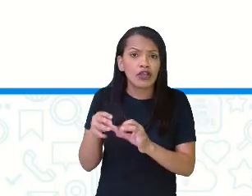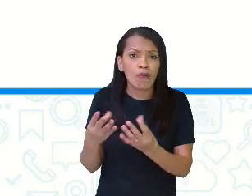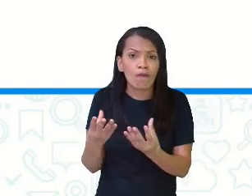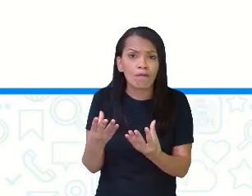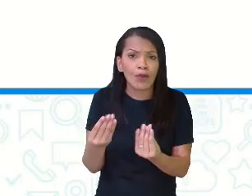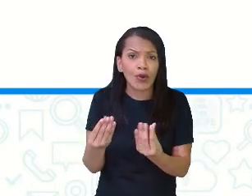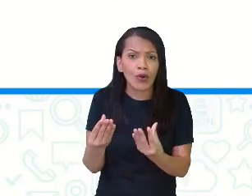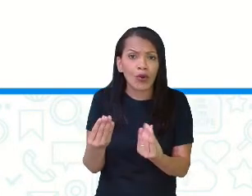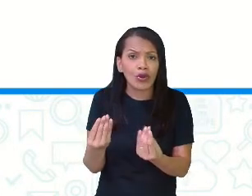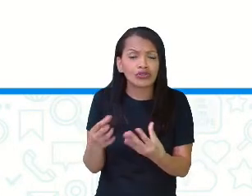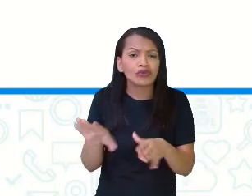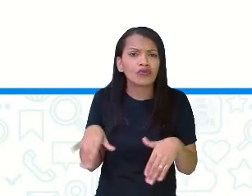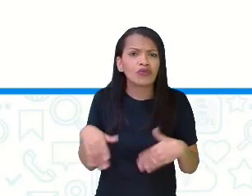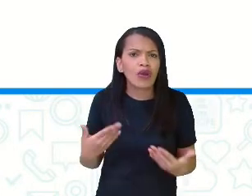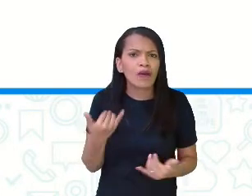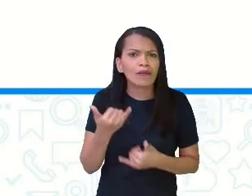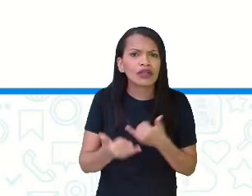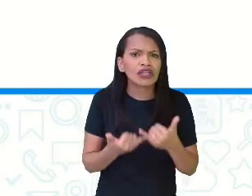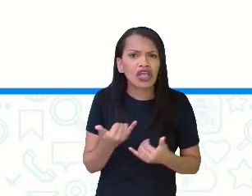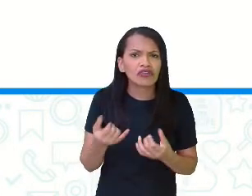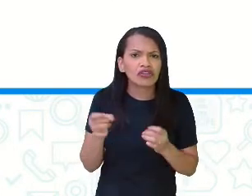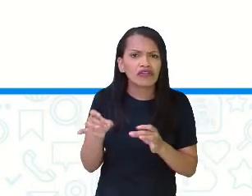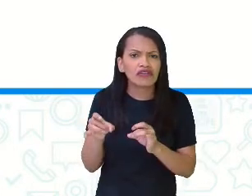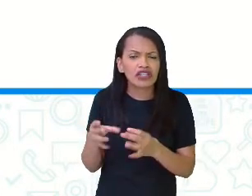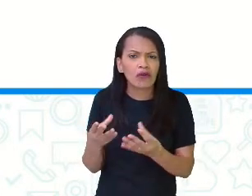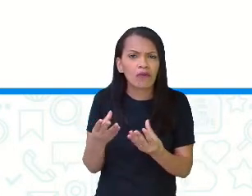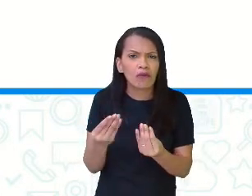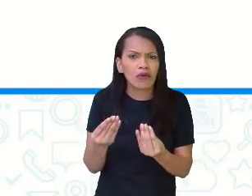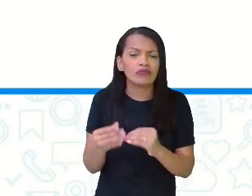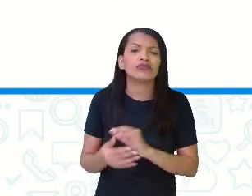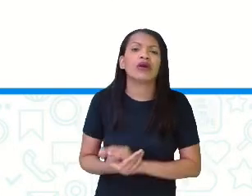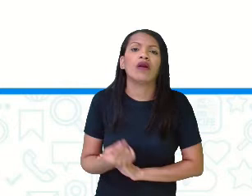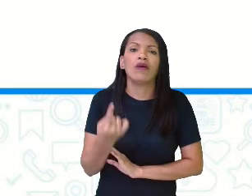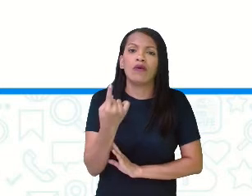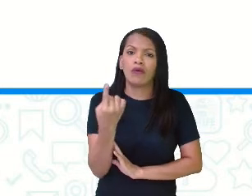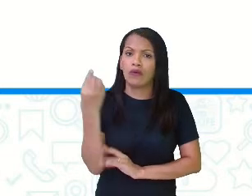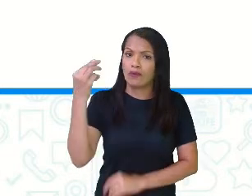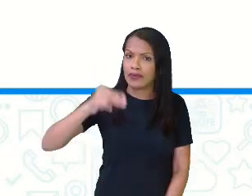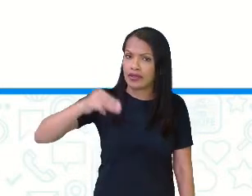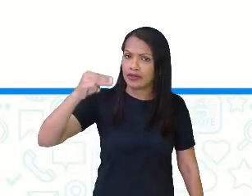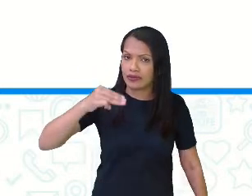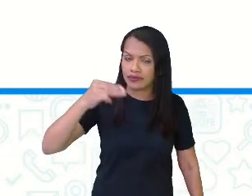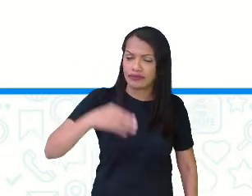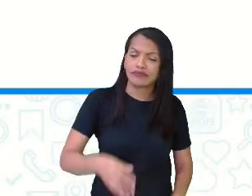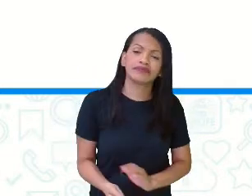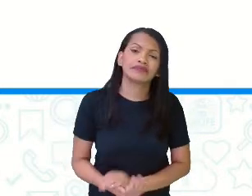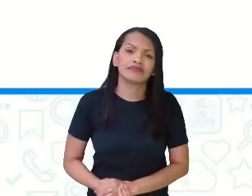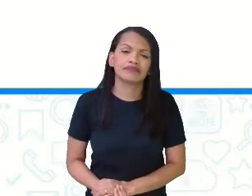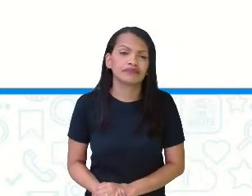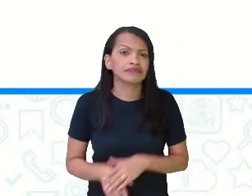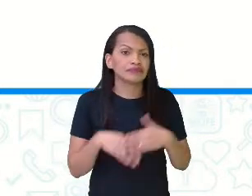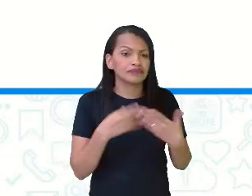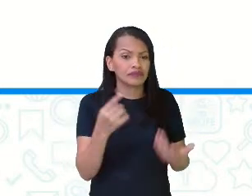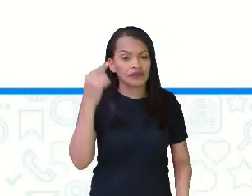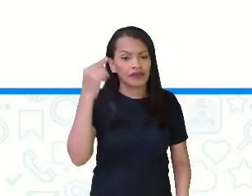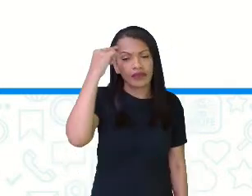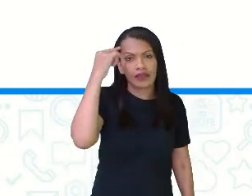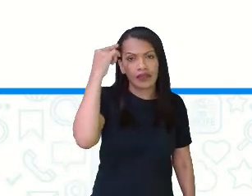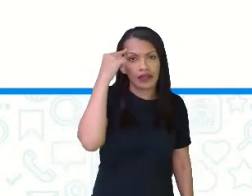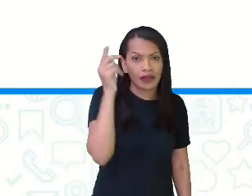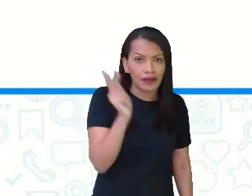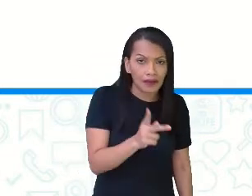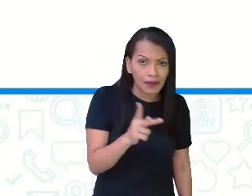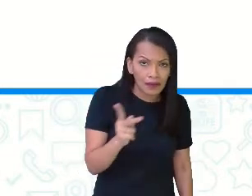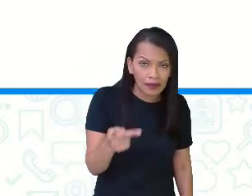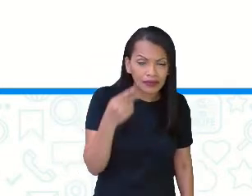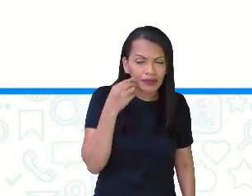Mais. 2 minutinhos, rapidinho. Aliás, 2 não, 1. 1 minuto. Enquanto eles pensam, a professora de português vai